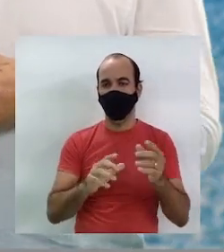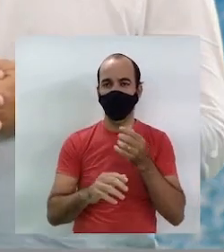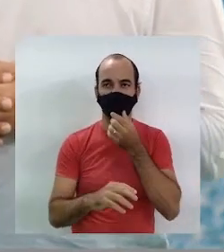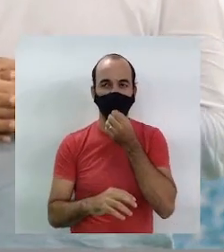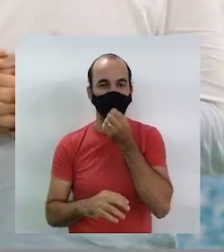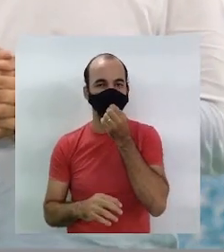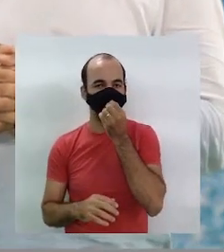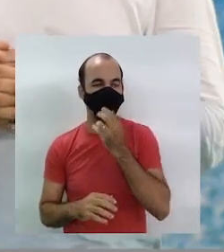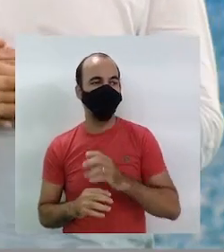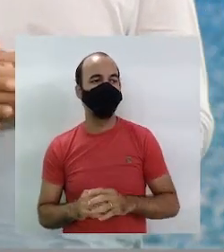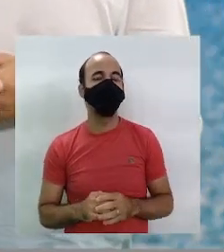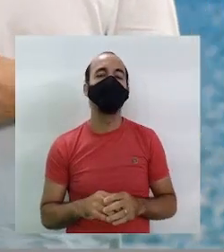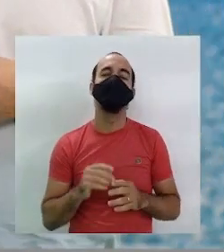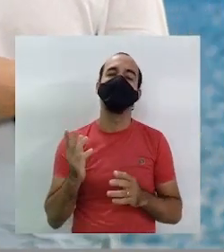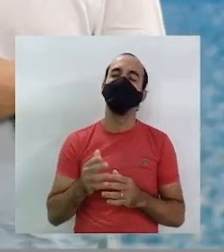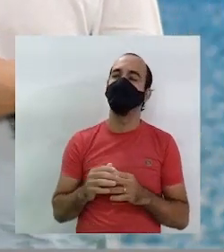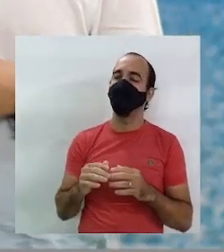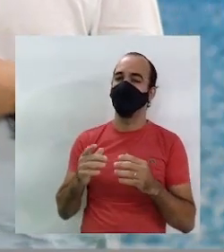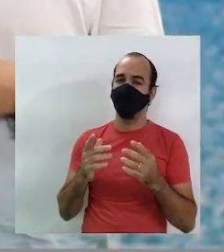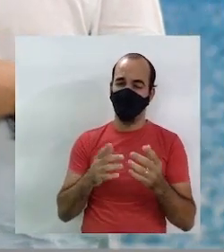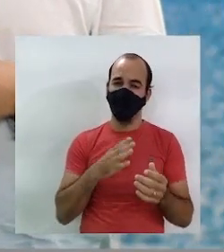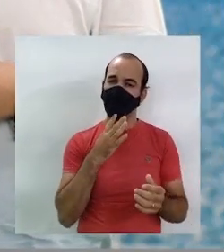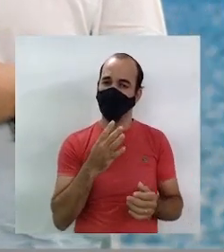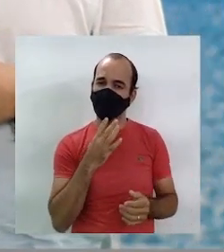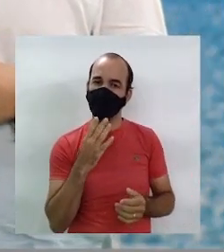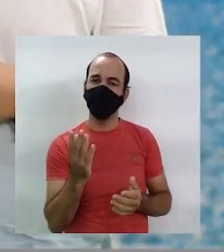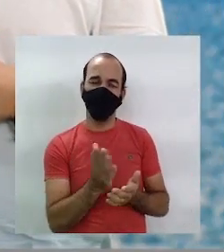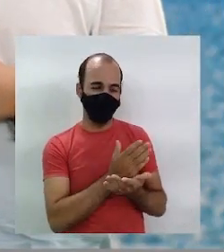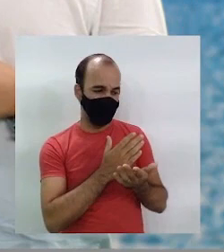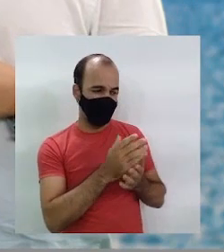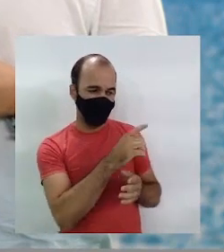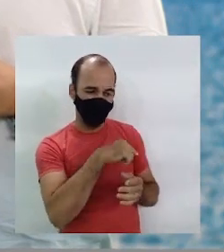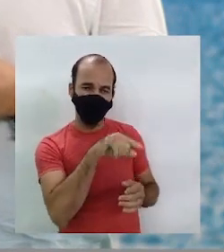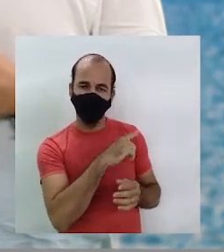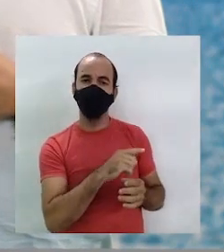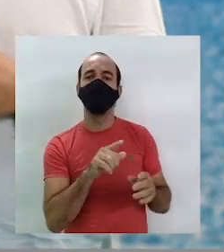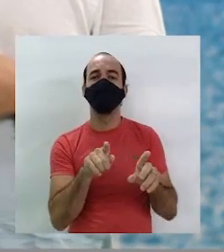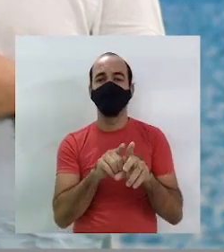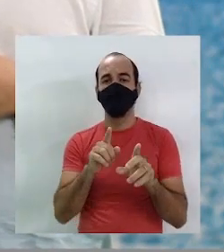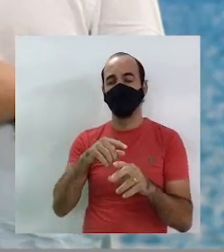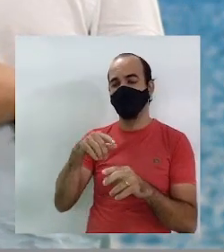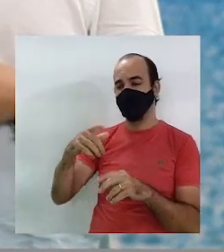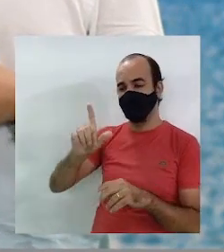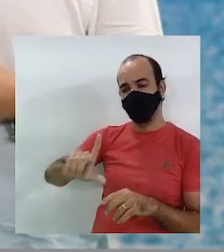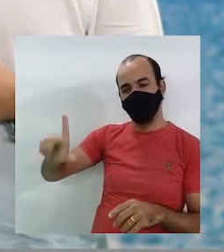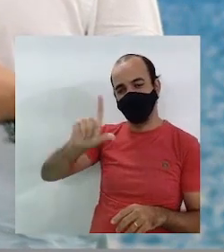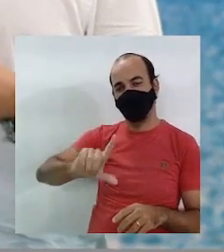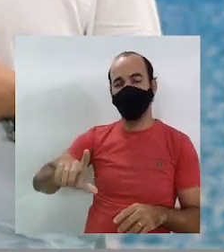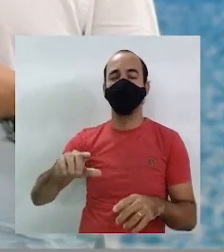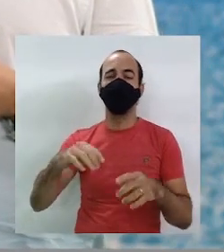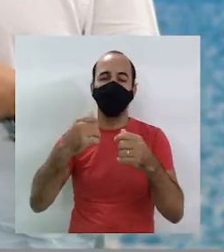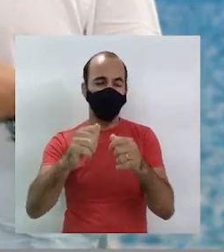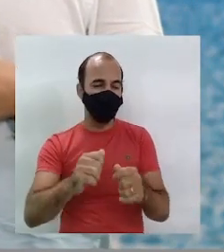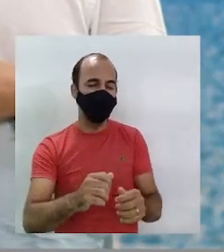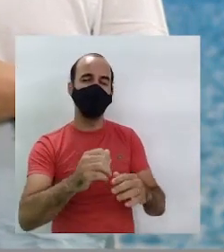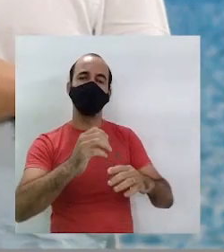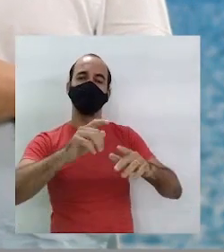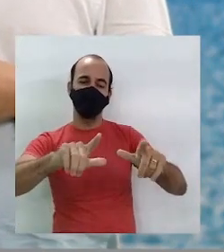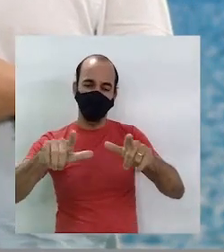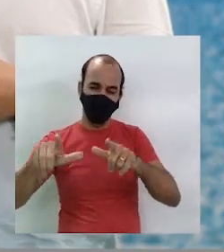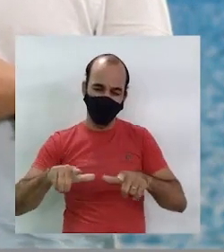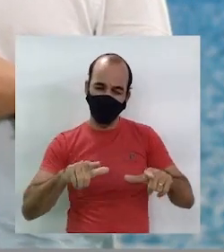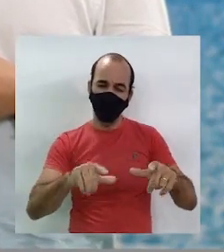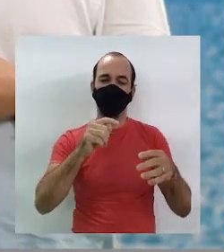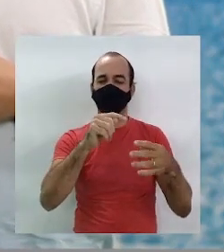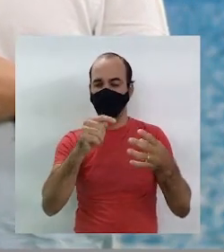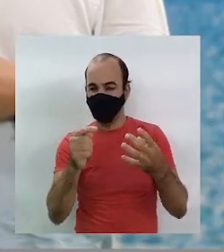aqui, essa questão de que ele teve contato com as artes, com a literatura também, né, com a arte literária e com a arte, a cerâmica e a pintura,